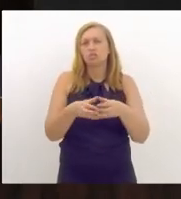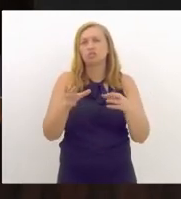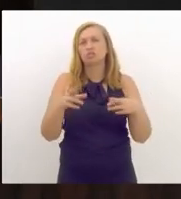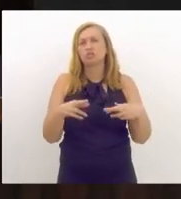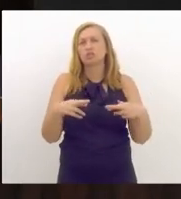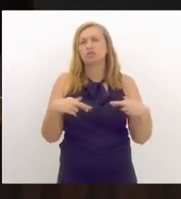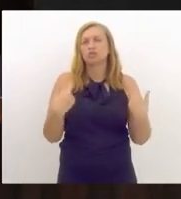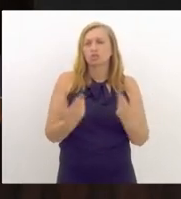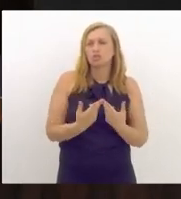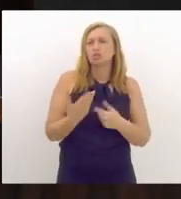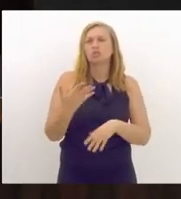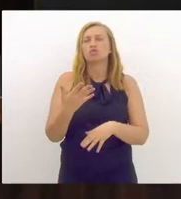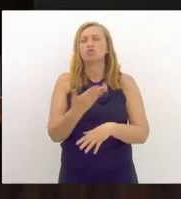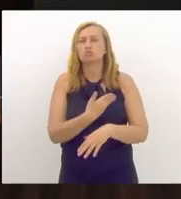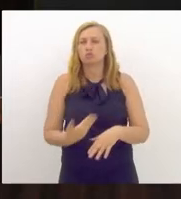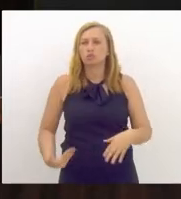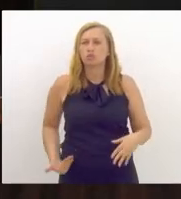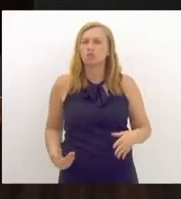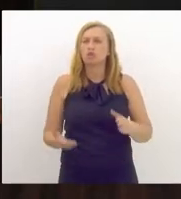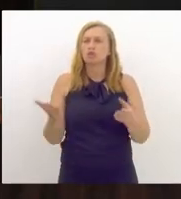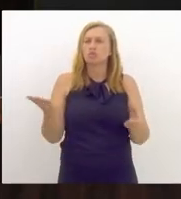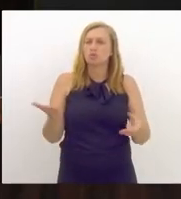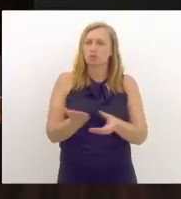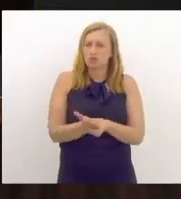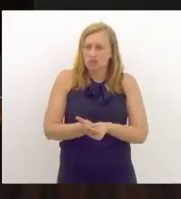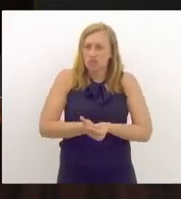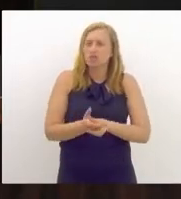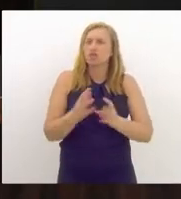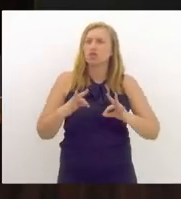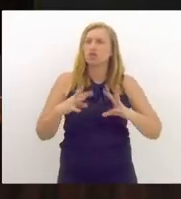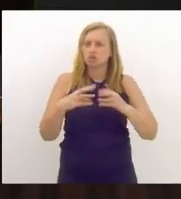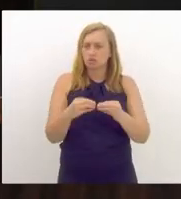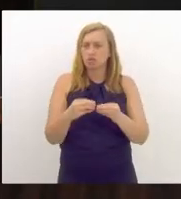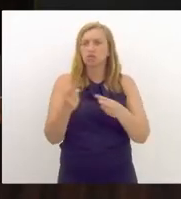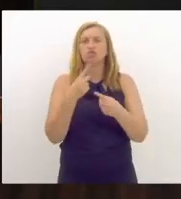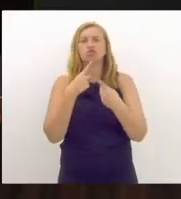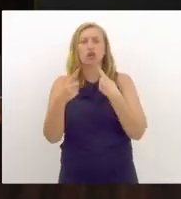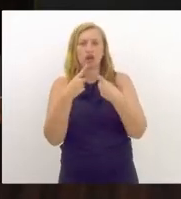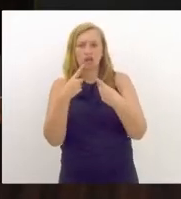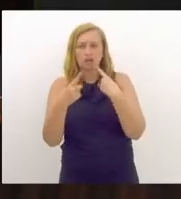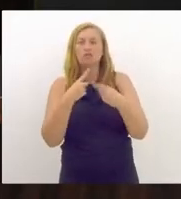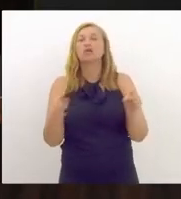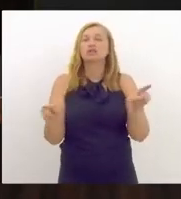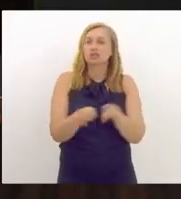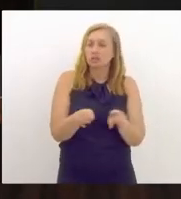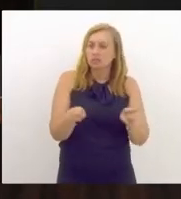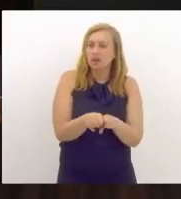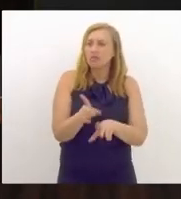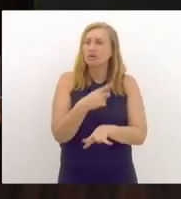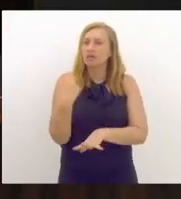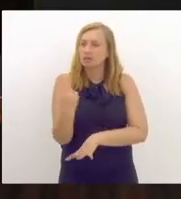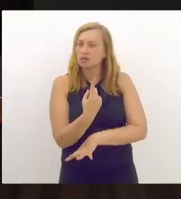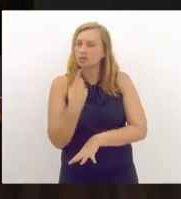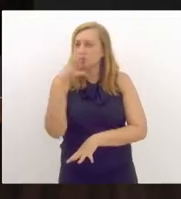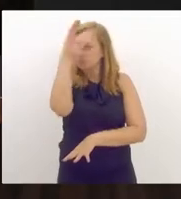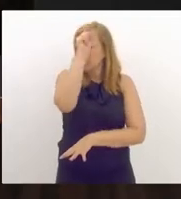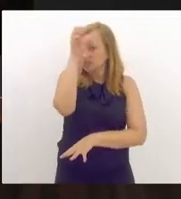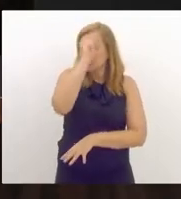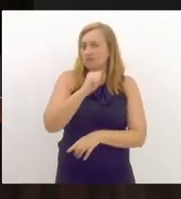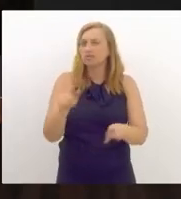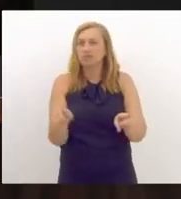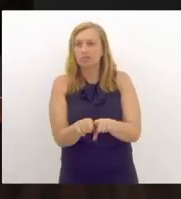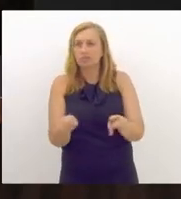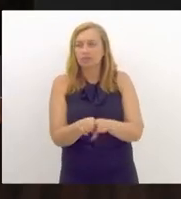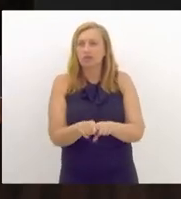reuniões processos que foram para além de tudo de muito diálogo mas também para nós de muito aprendizado